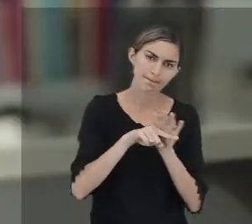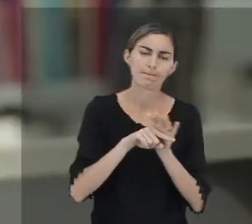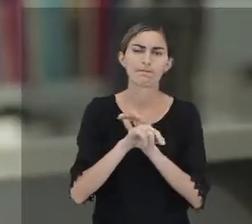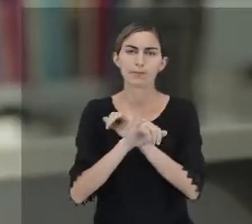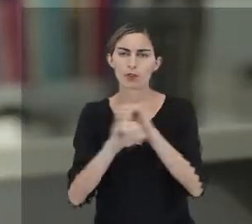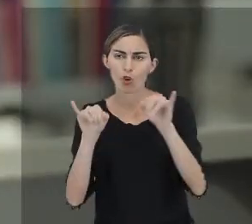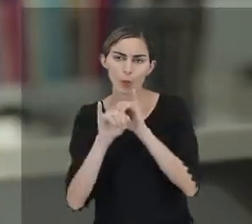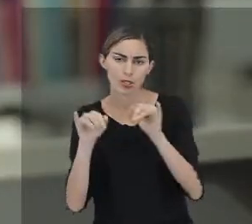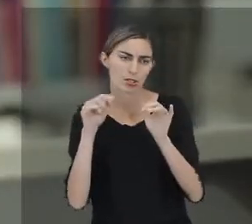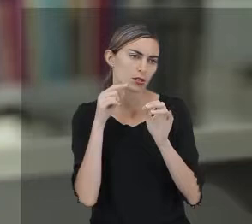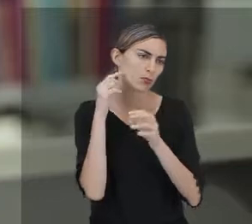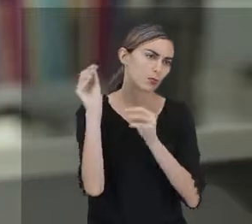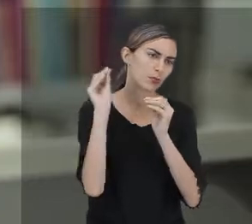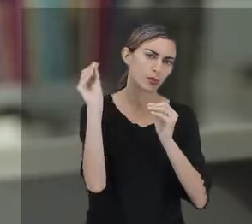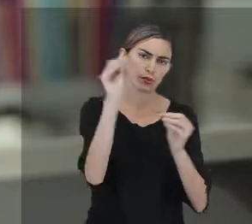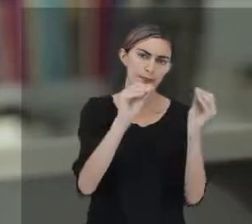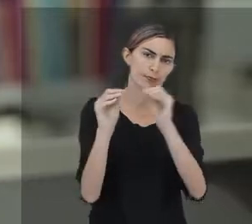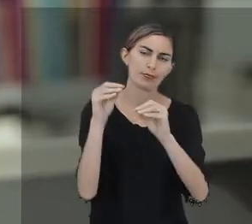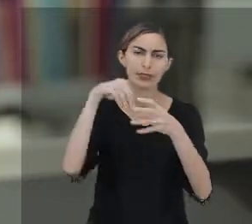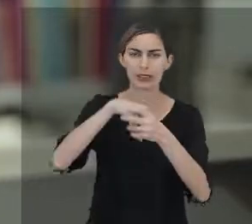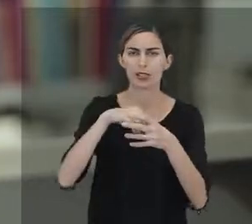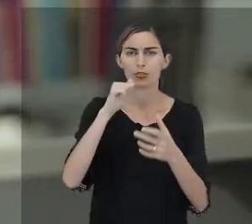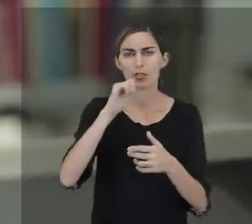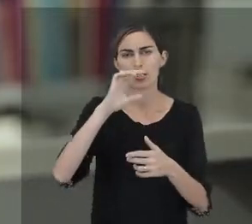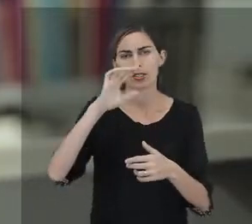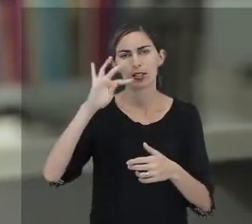foi inserida dentro da sua Activity.